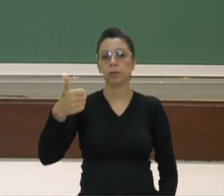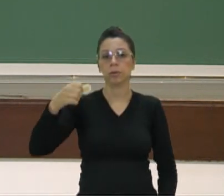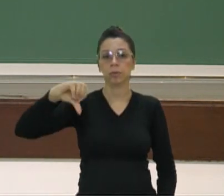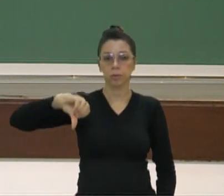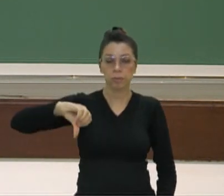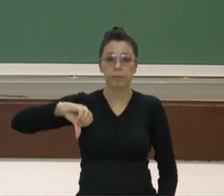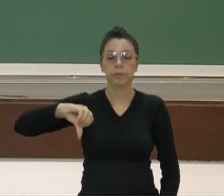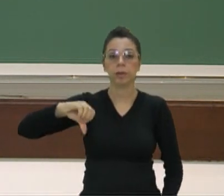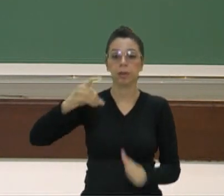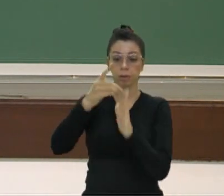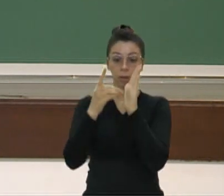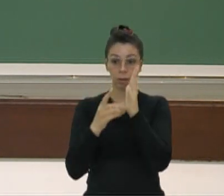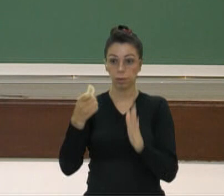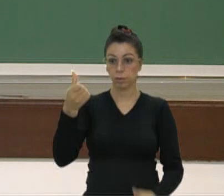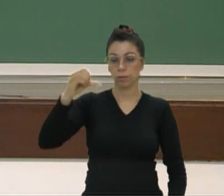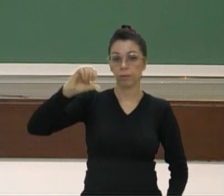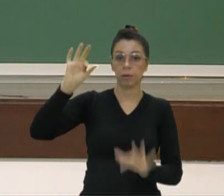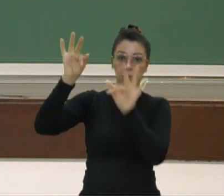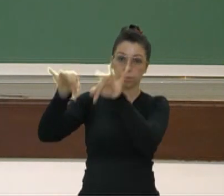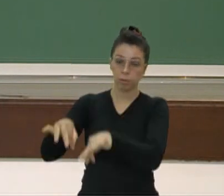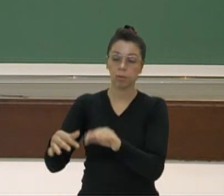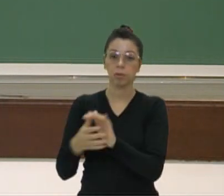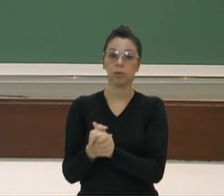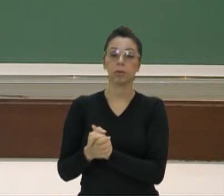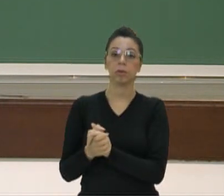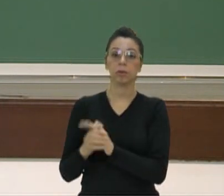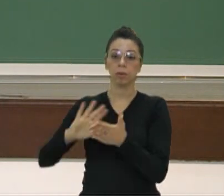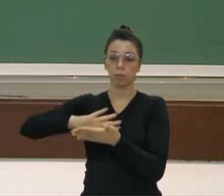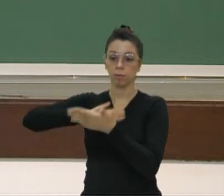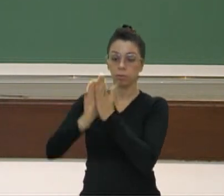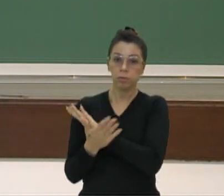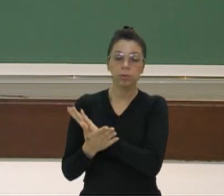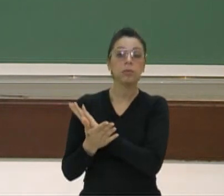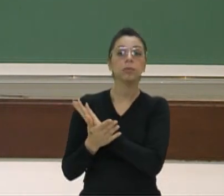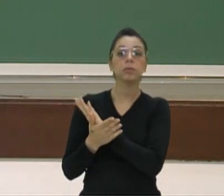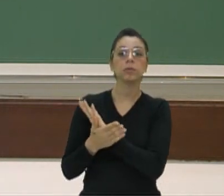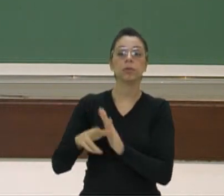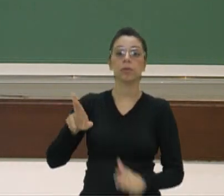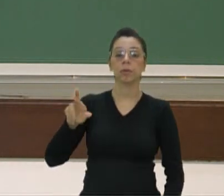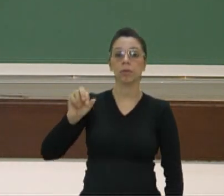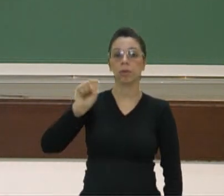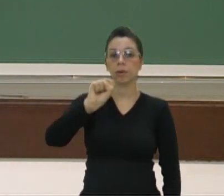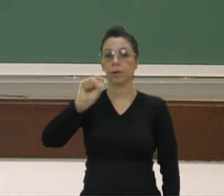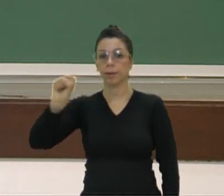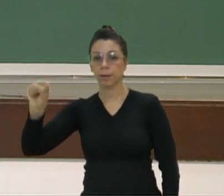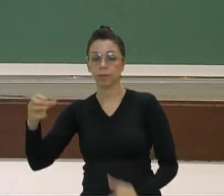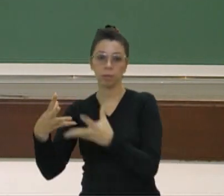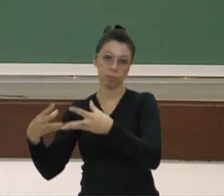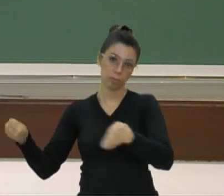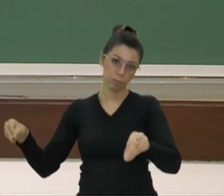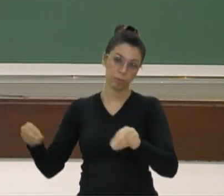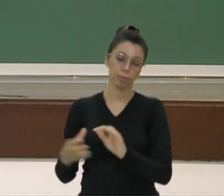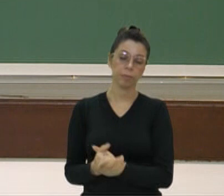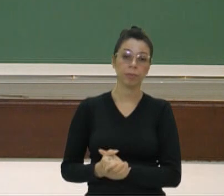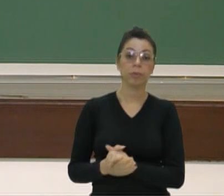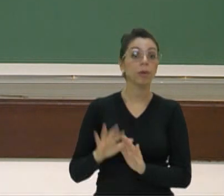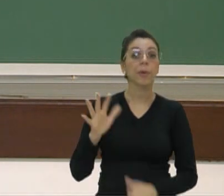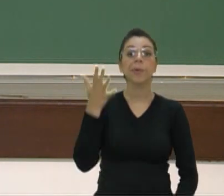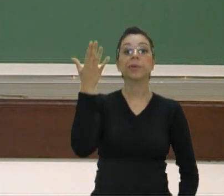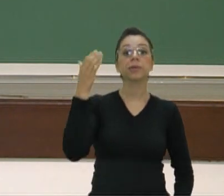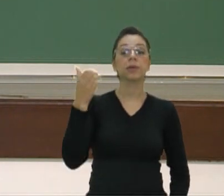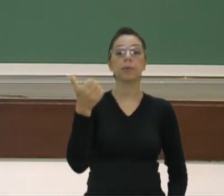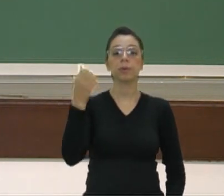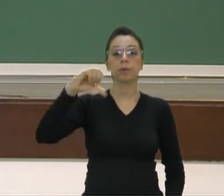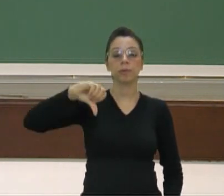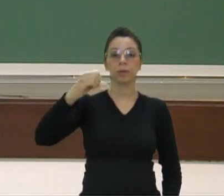a extinção da União das Repúblicas Socialistas Soviéticas. Isso acontecido em 91.